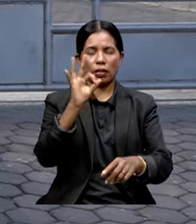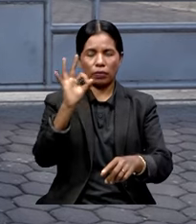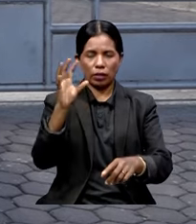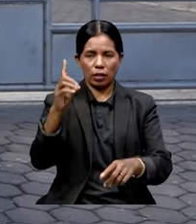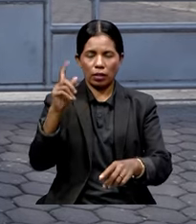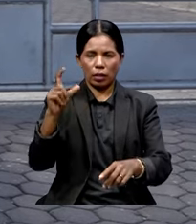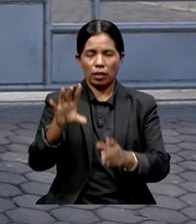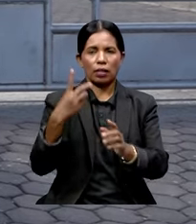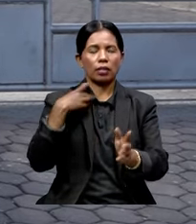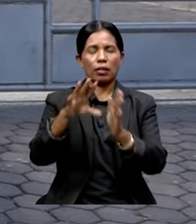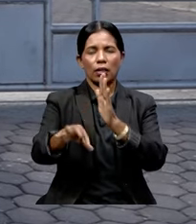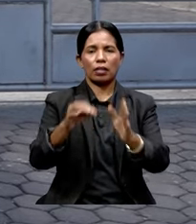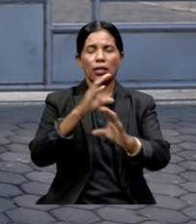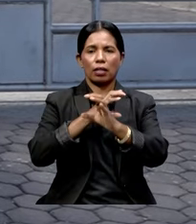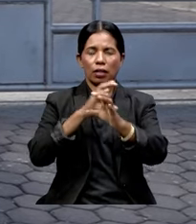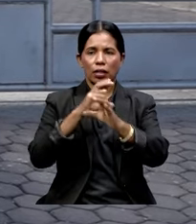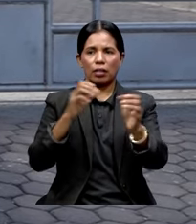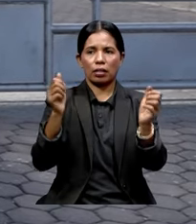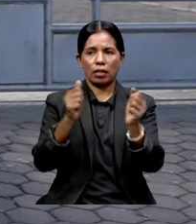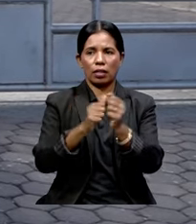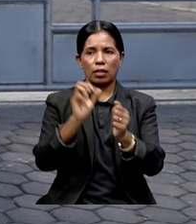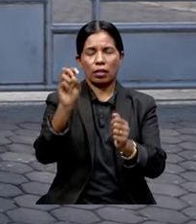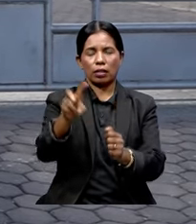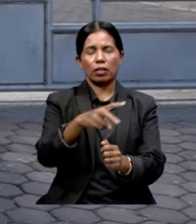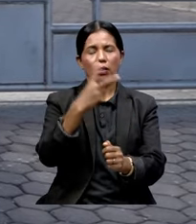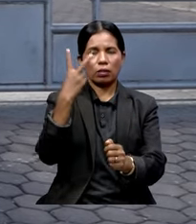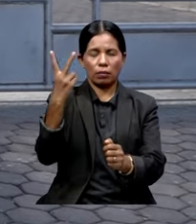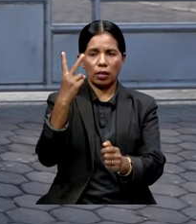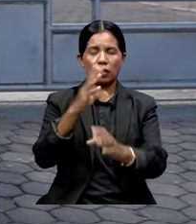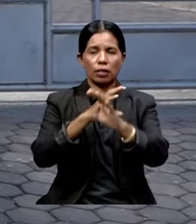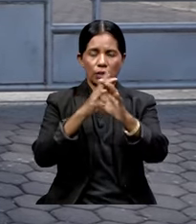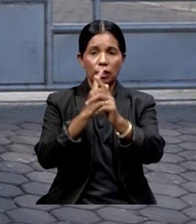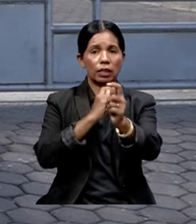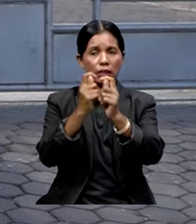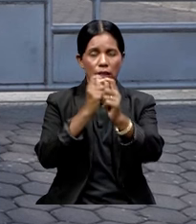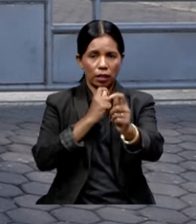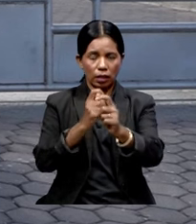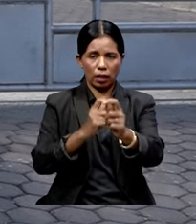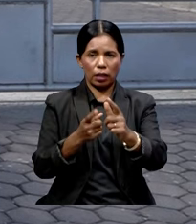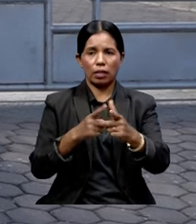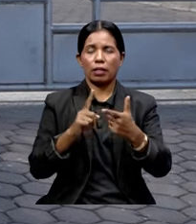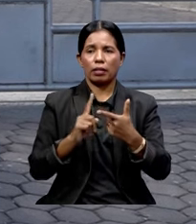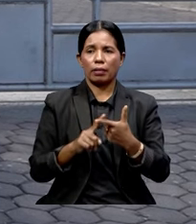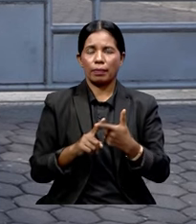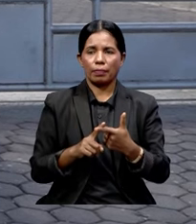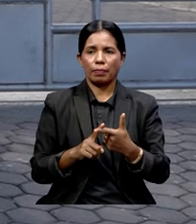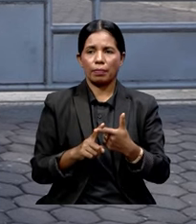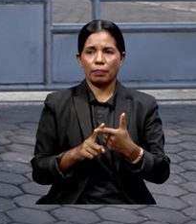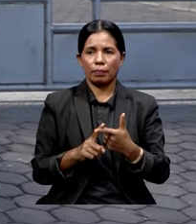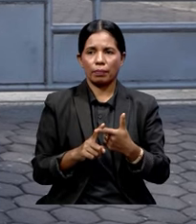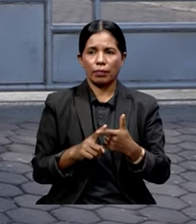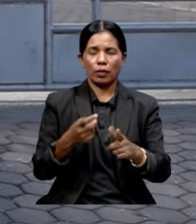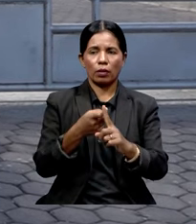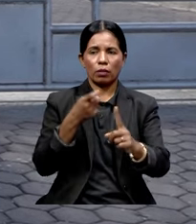retan assistência 12 caminhonetas. 12 caminhonetas e